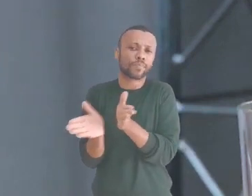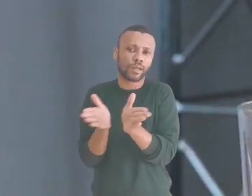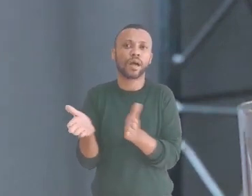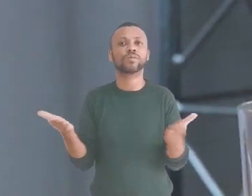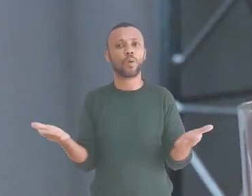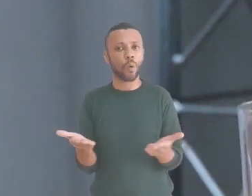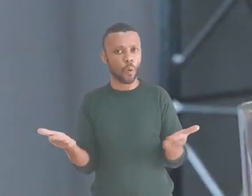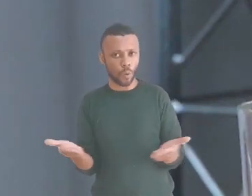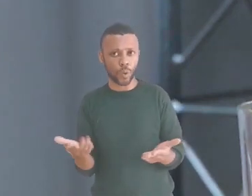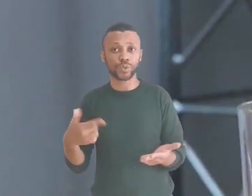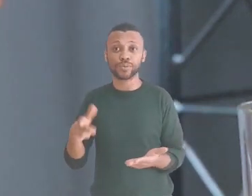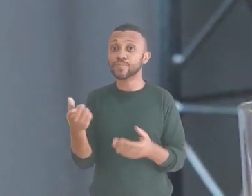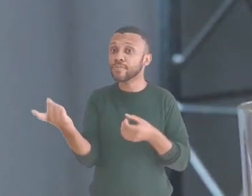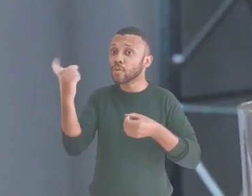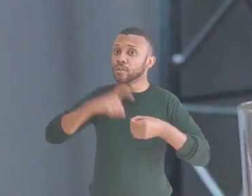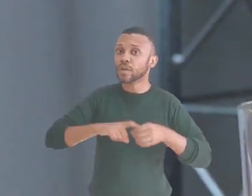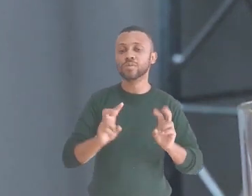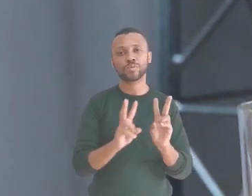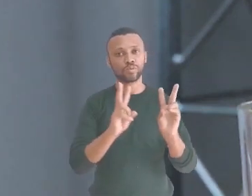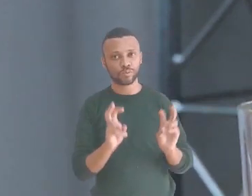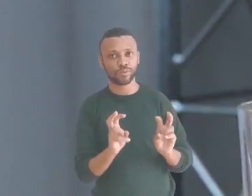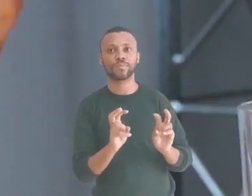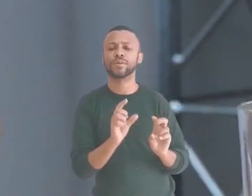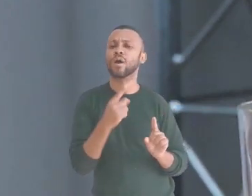dia, voltando para a parte do nanismo, que o